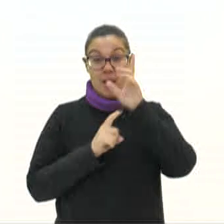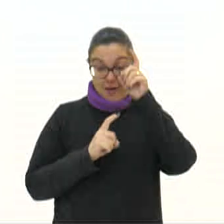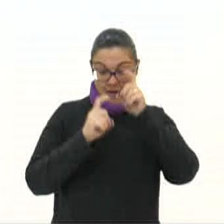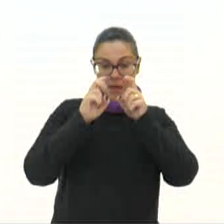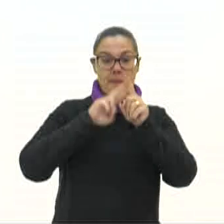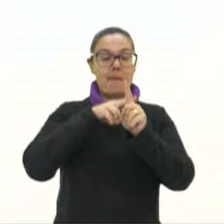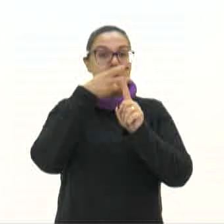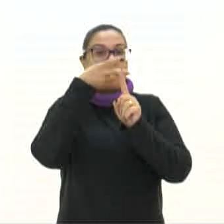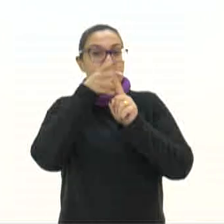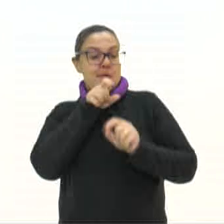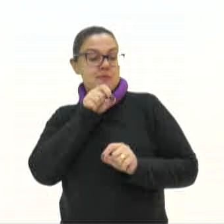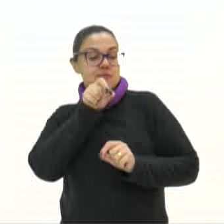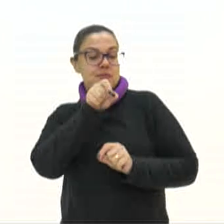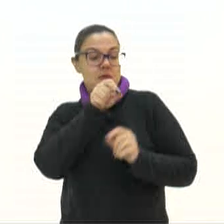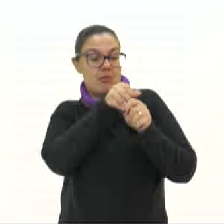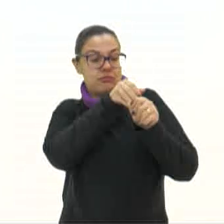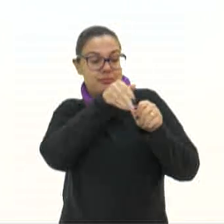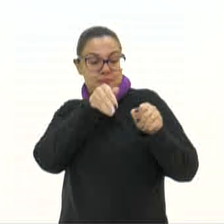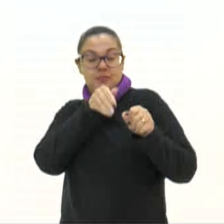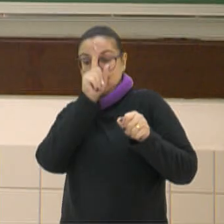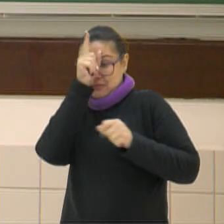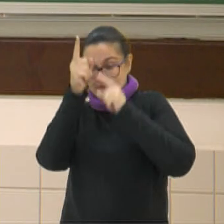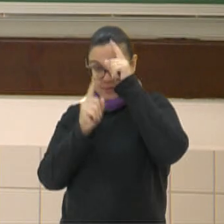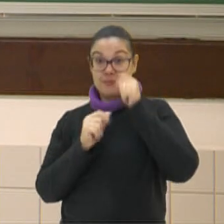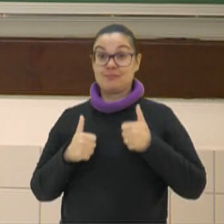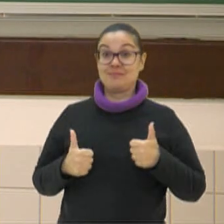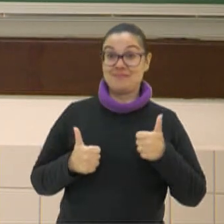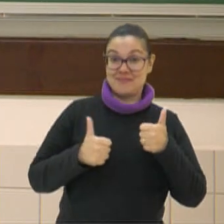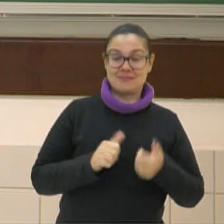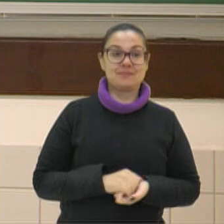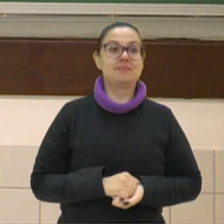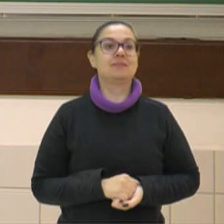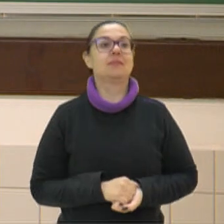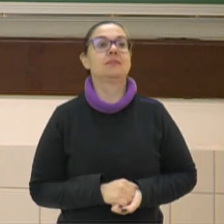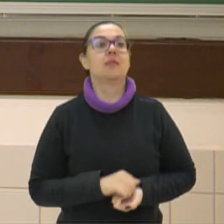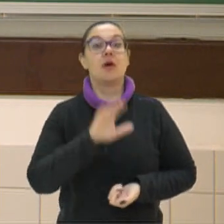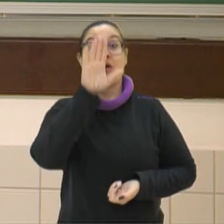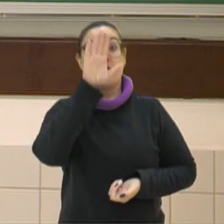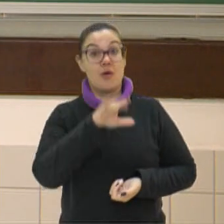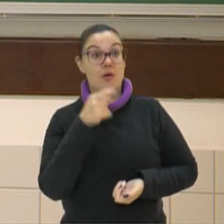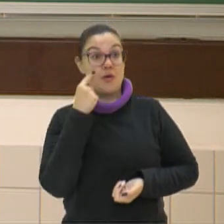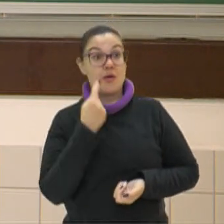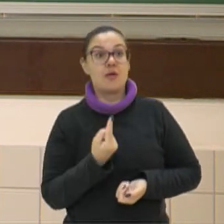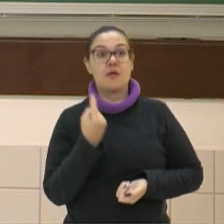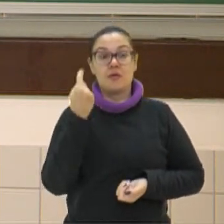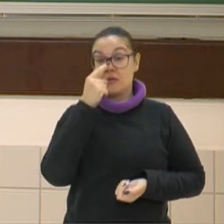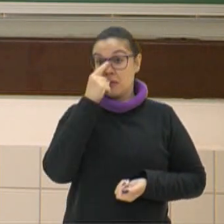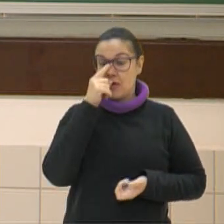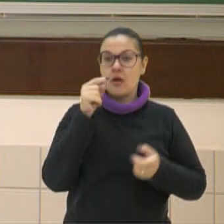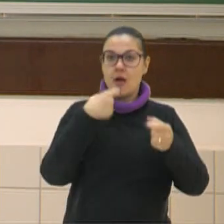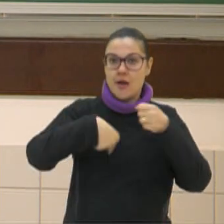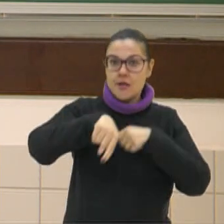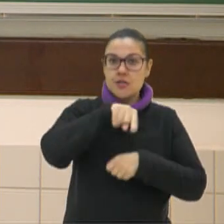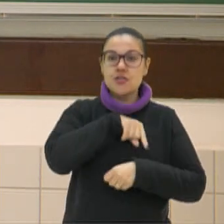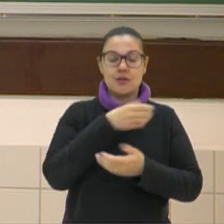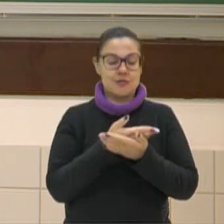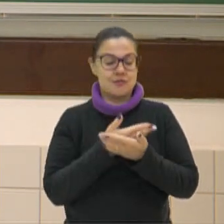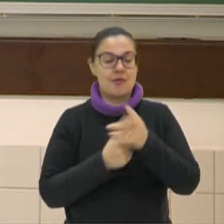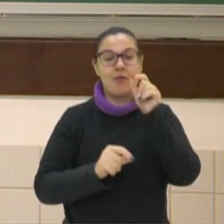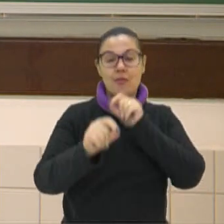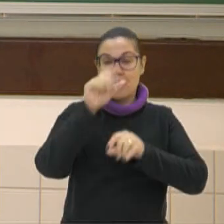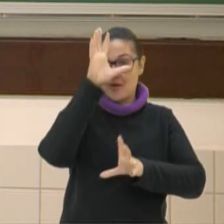disso, marca uma sequenciação de ideias. Beleza, galera? Pessoal, olha só. A nossa aula de hoje, o que